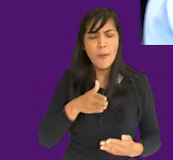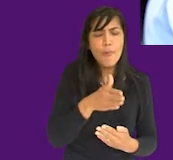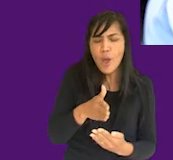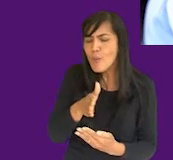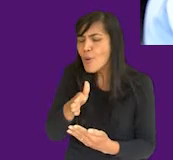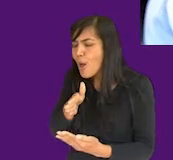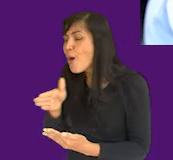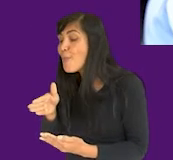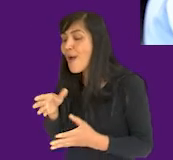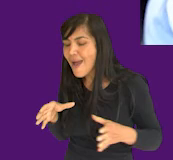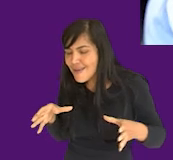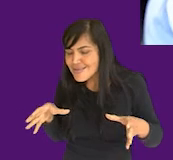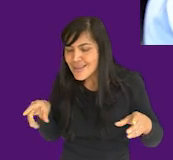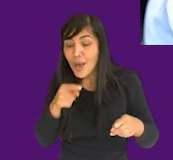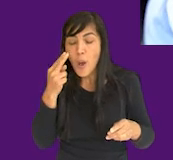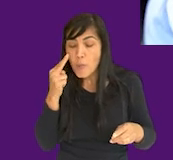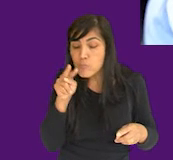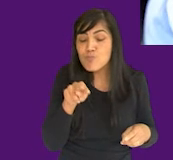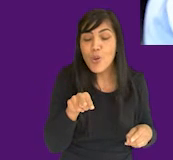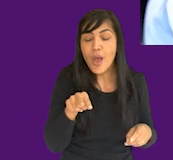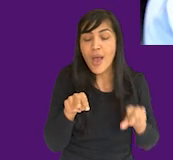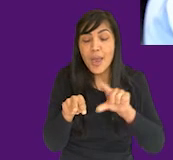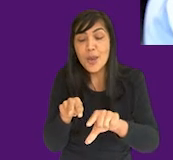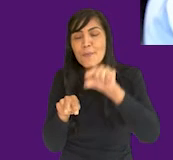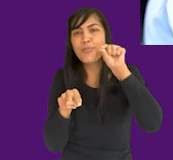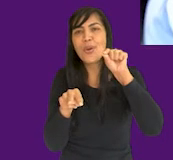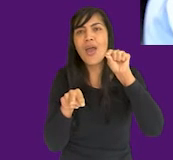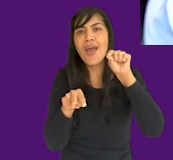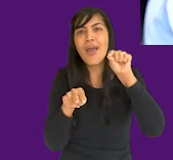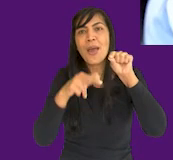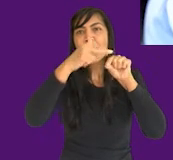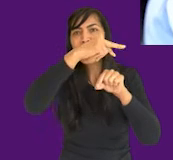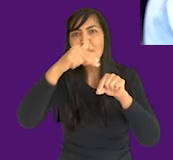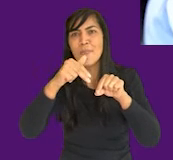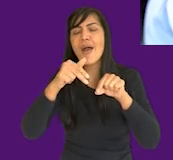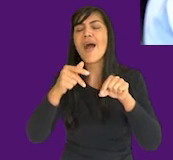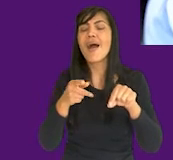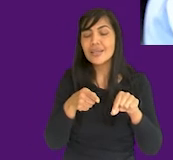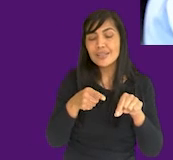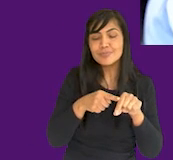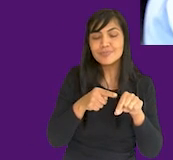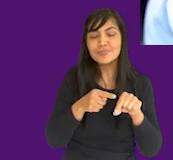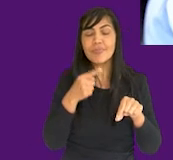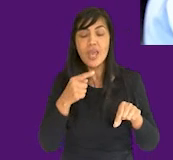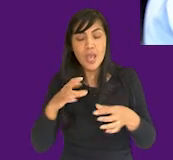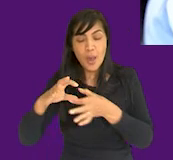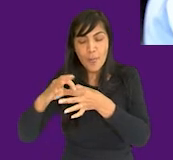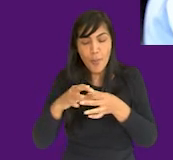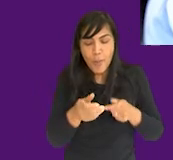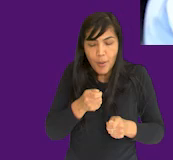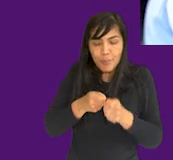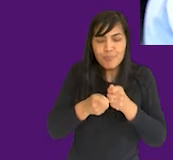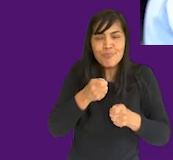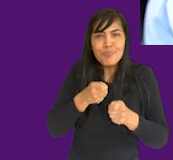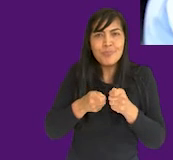se você mostra essas opções você vê que você está mais organizados após selecionar esse campo de atuação Vamos trabalhar com os